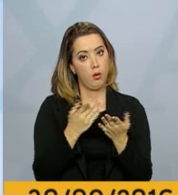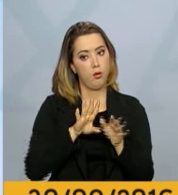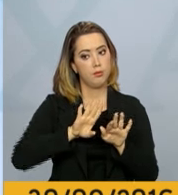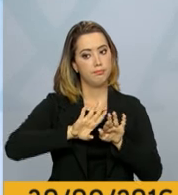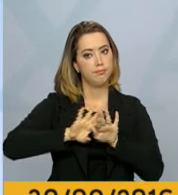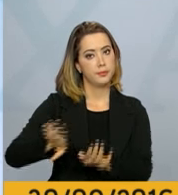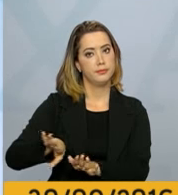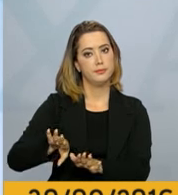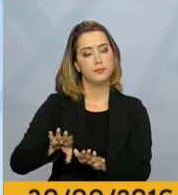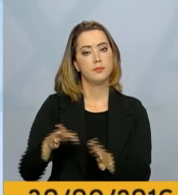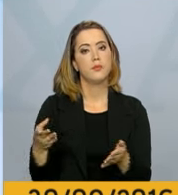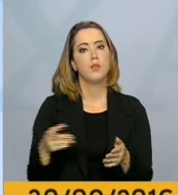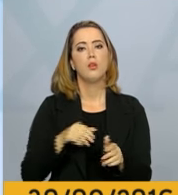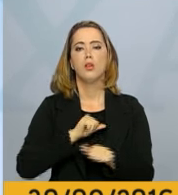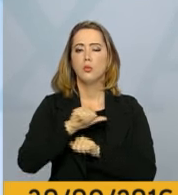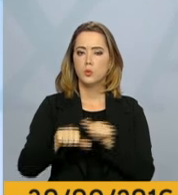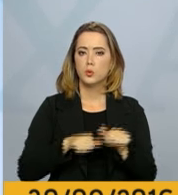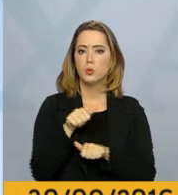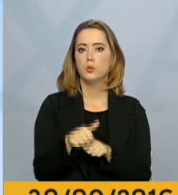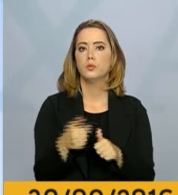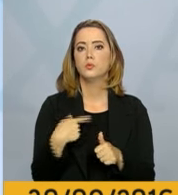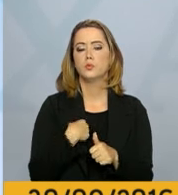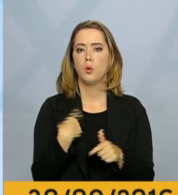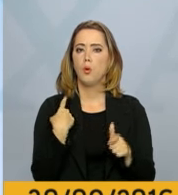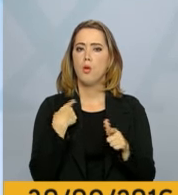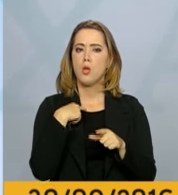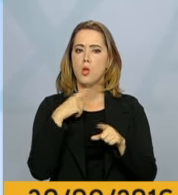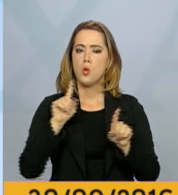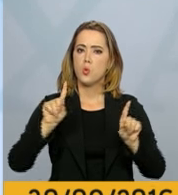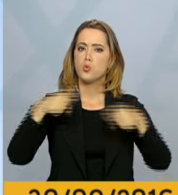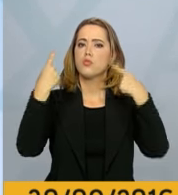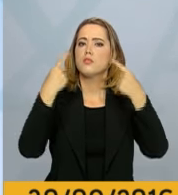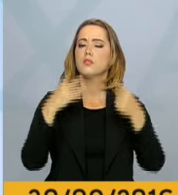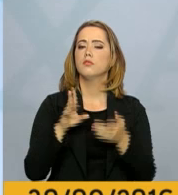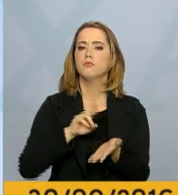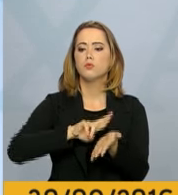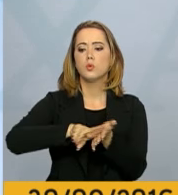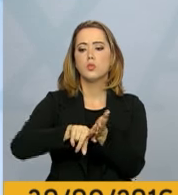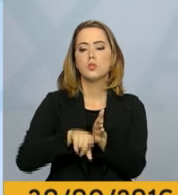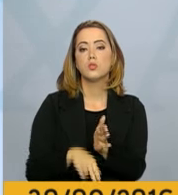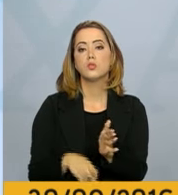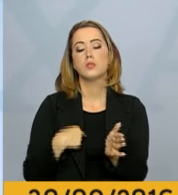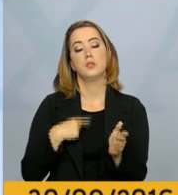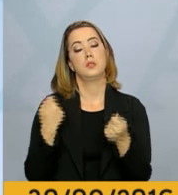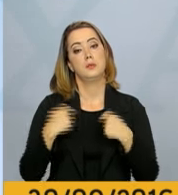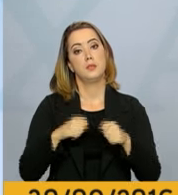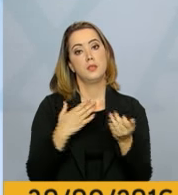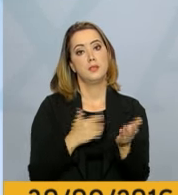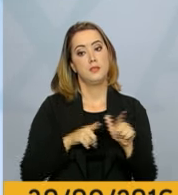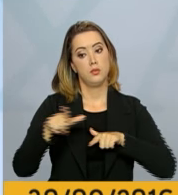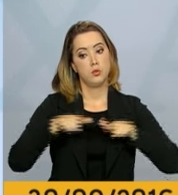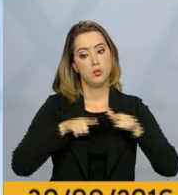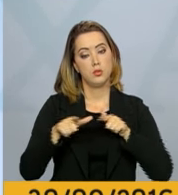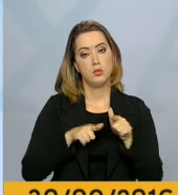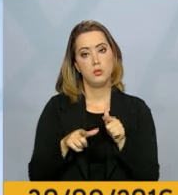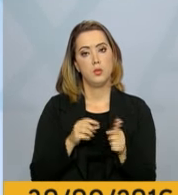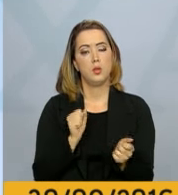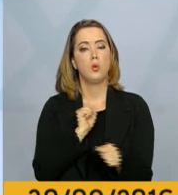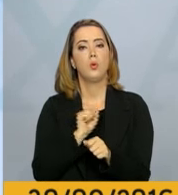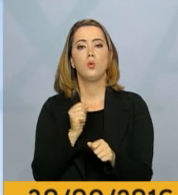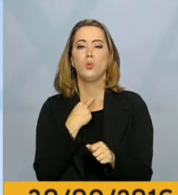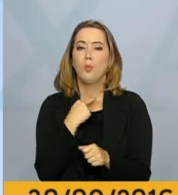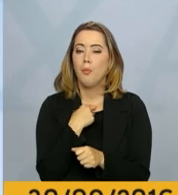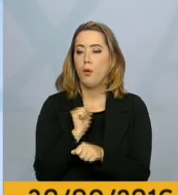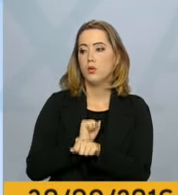hoje, os senhores sabem que os desafios são muitos, mas havia iniciativas que não podiam ficar para depois.